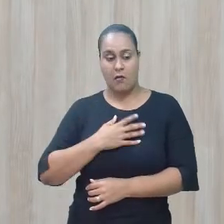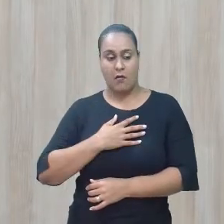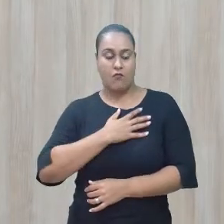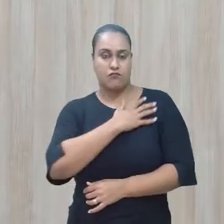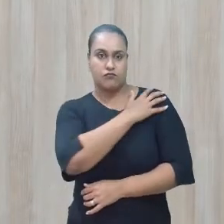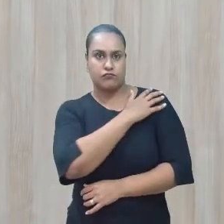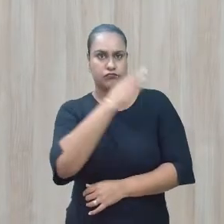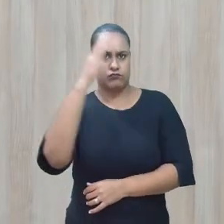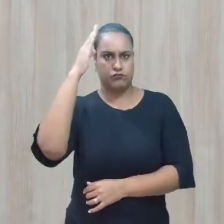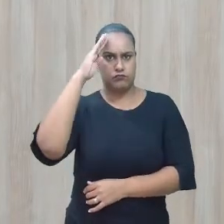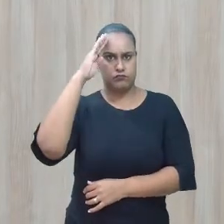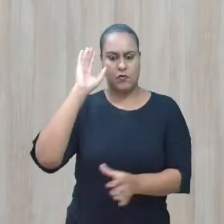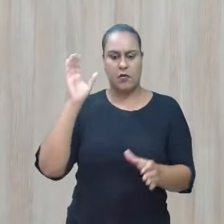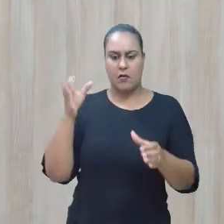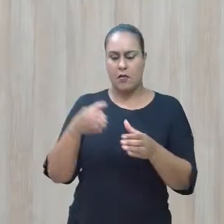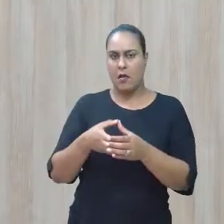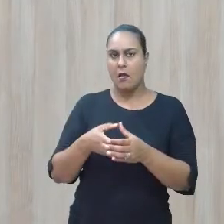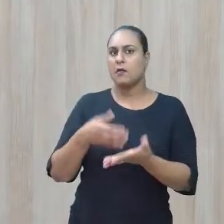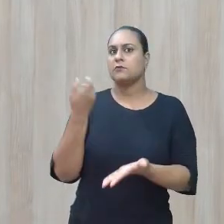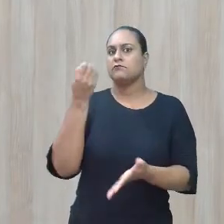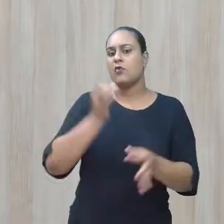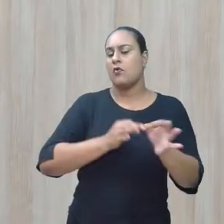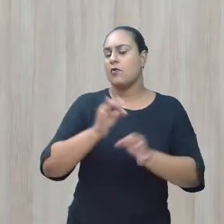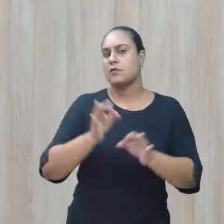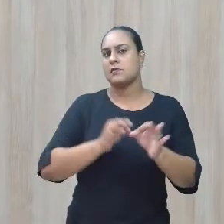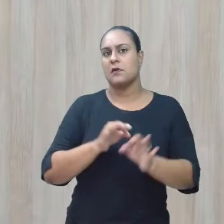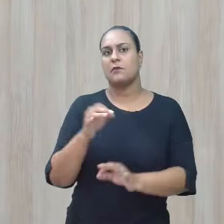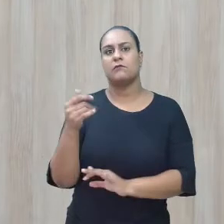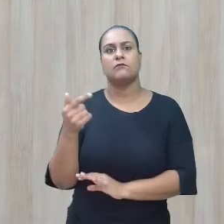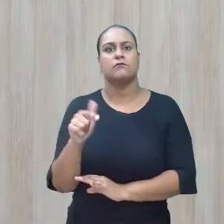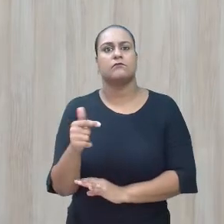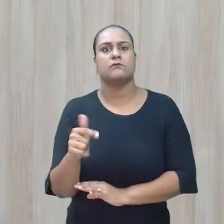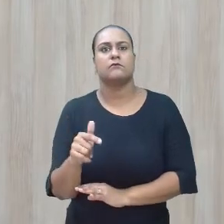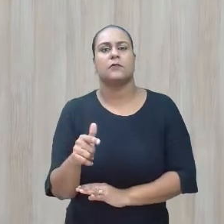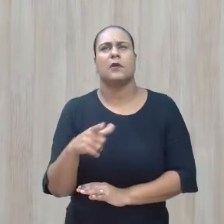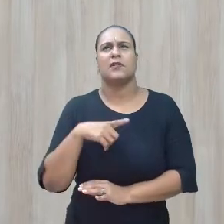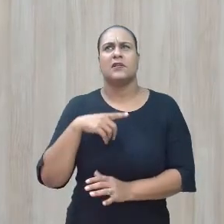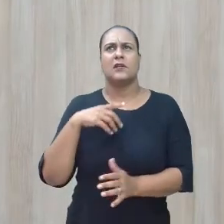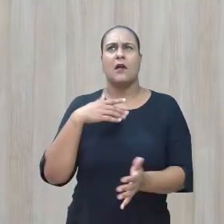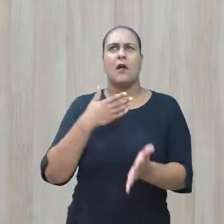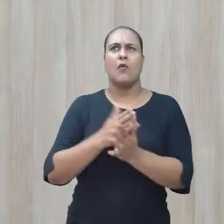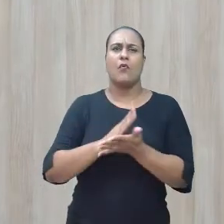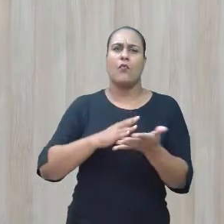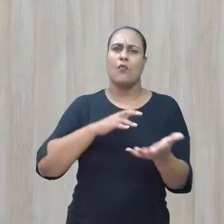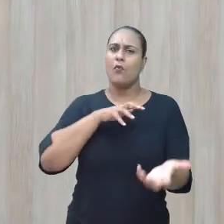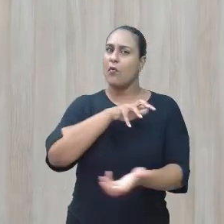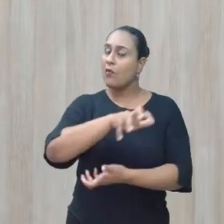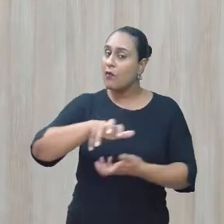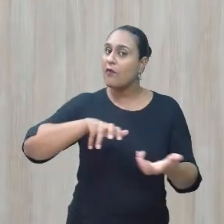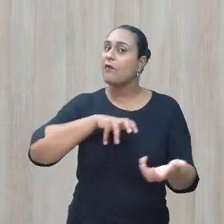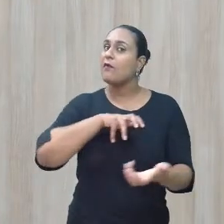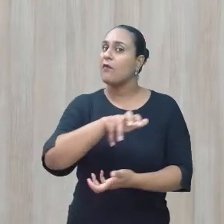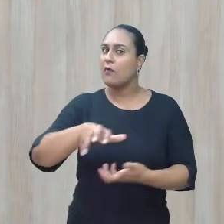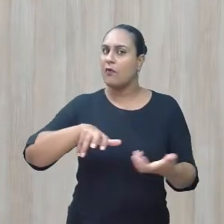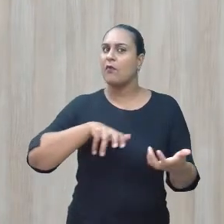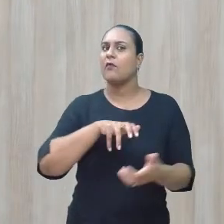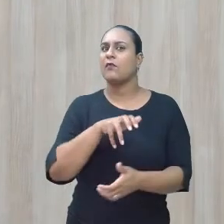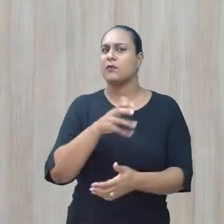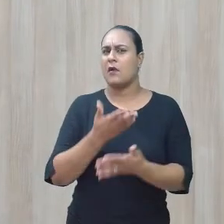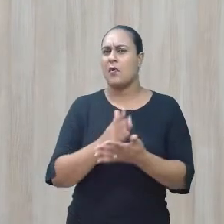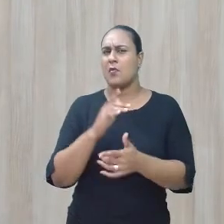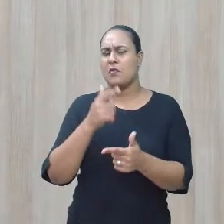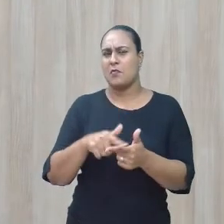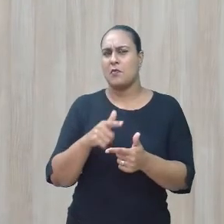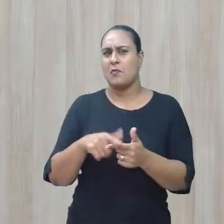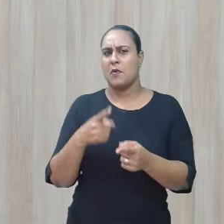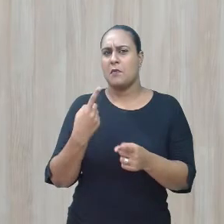oficial, organizado, né? Ainda estava lidando, né, com algumas revoltas, inclusive estava lidando com revoltas, com alguns problemas, porque esse